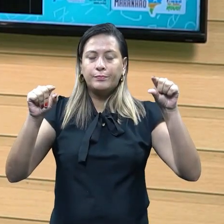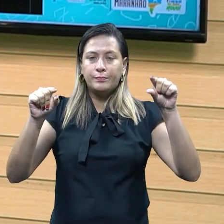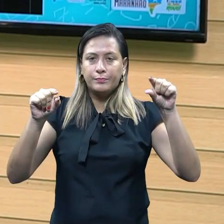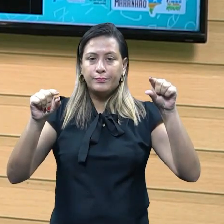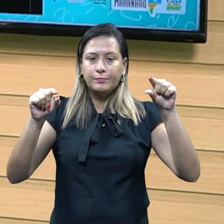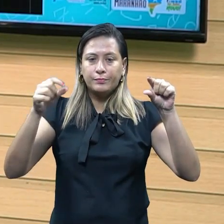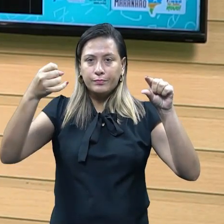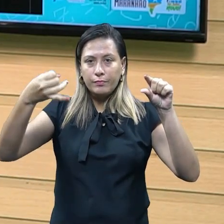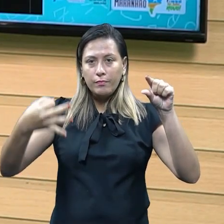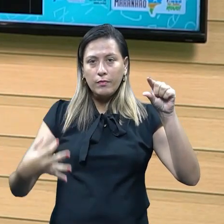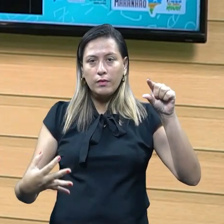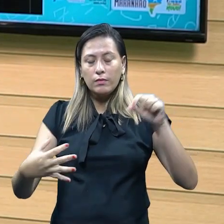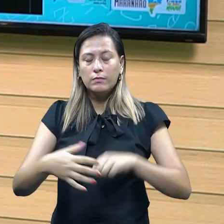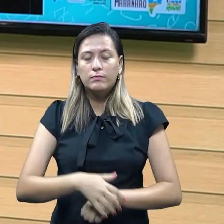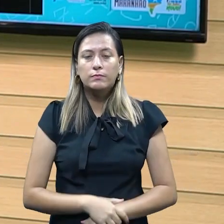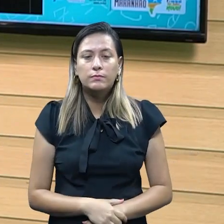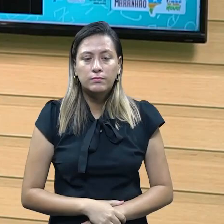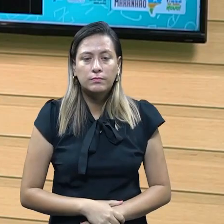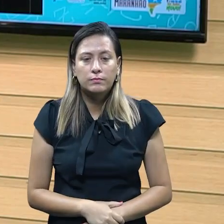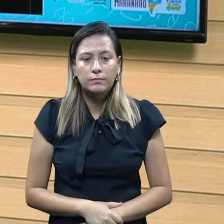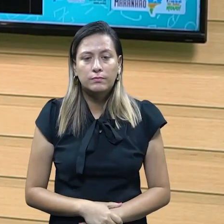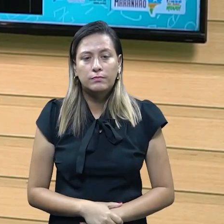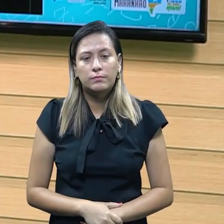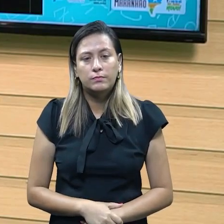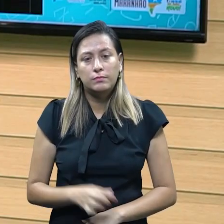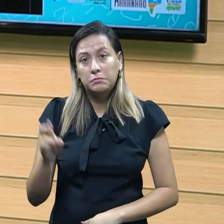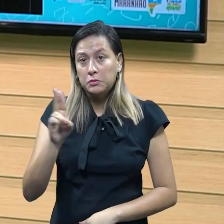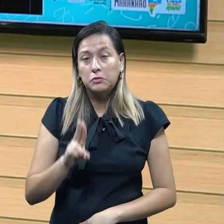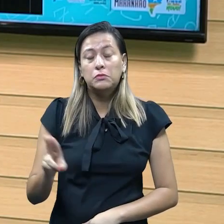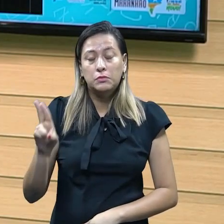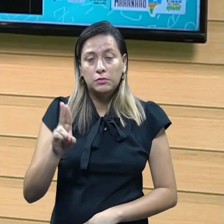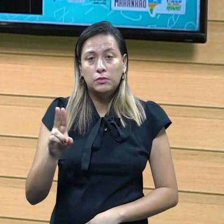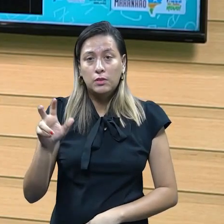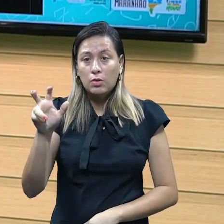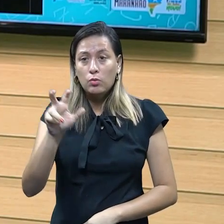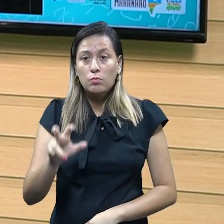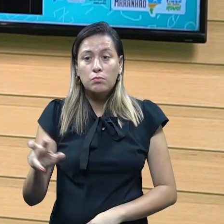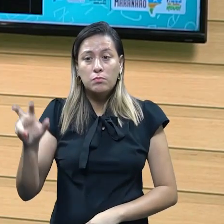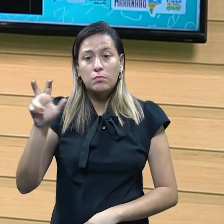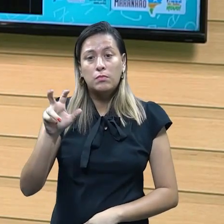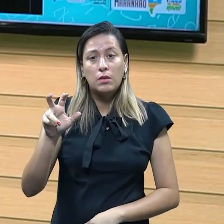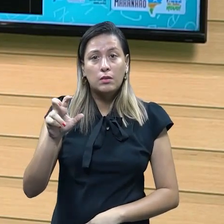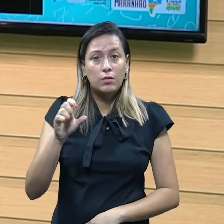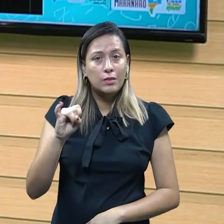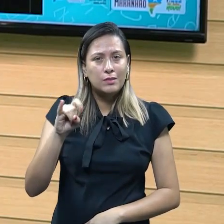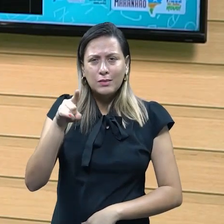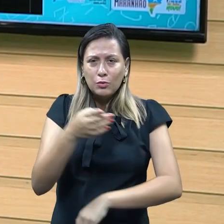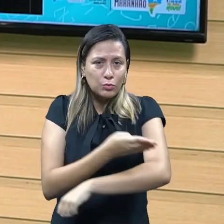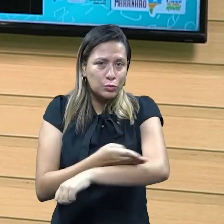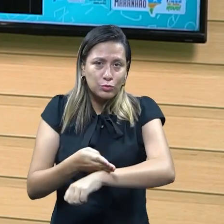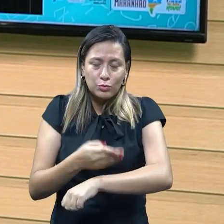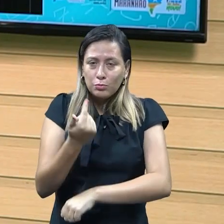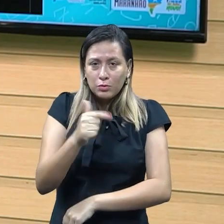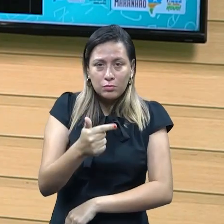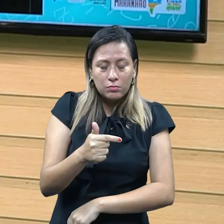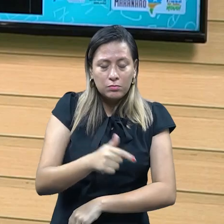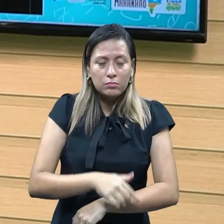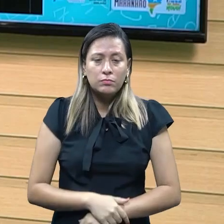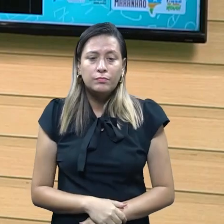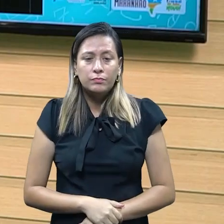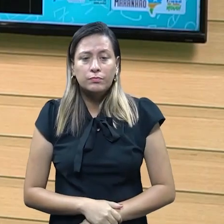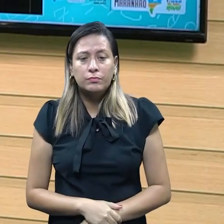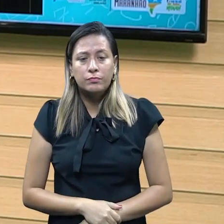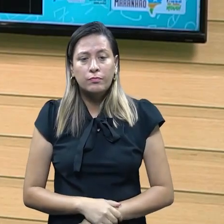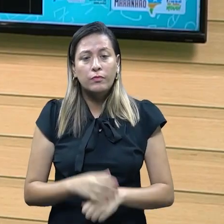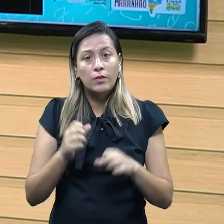vai ver que tem lá uma lupazinha, mas você também pode utilizar com o mouse, mas se você não está acostumado, você vai ver que ele pode